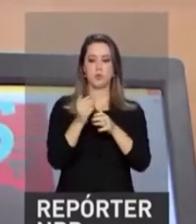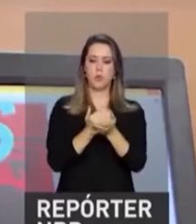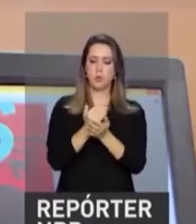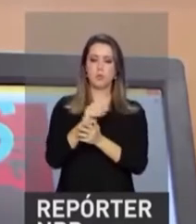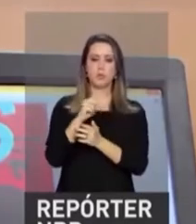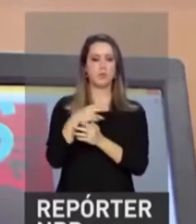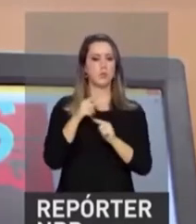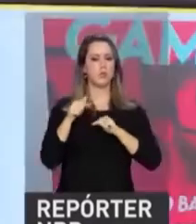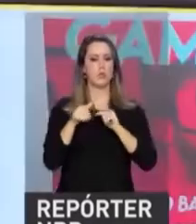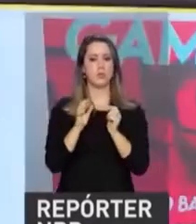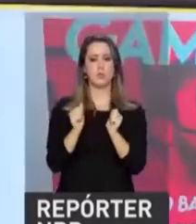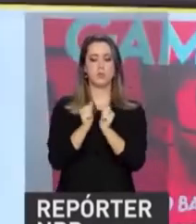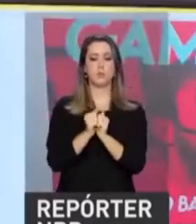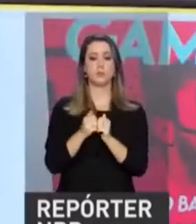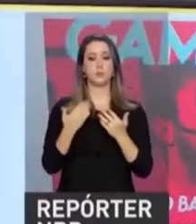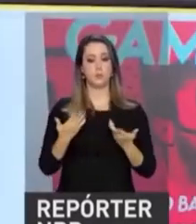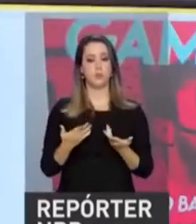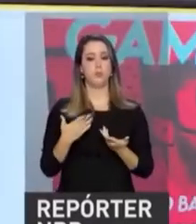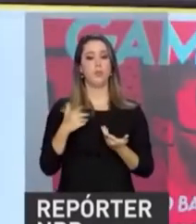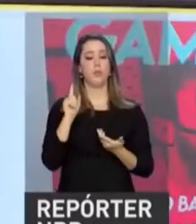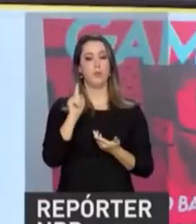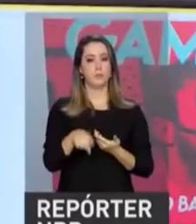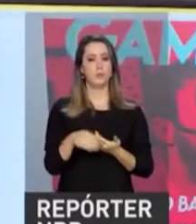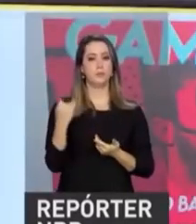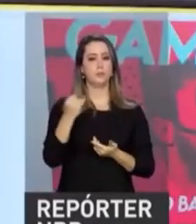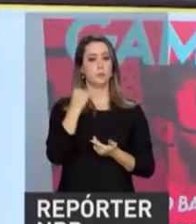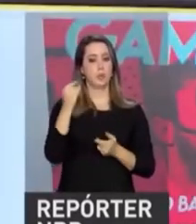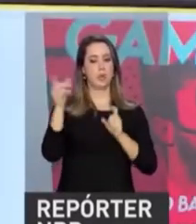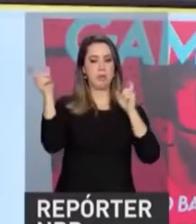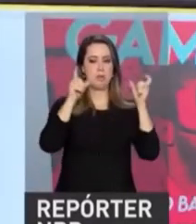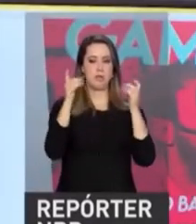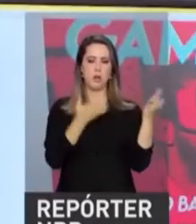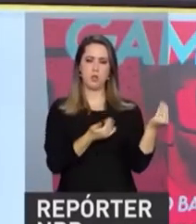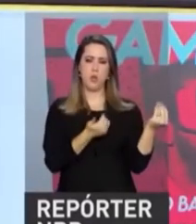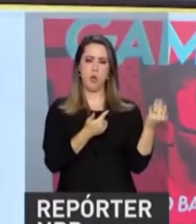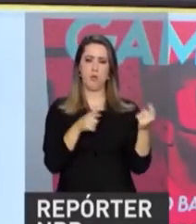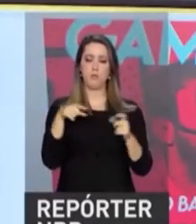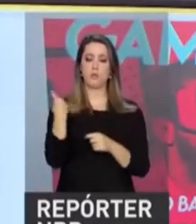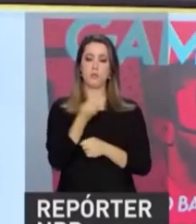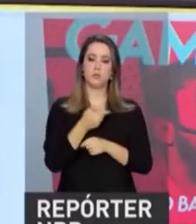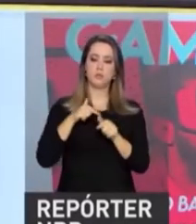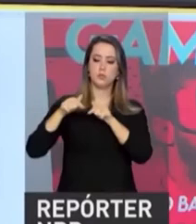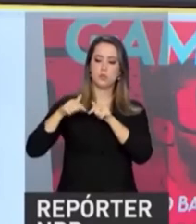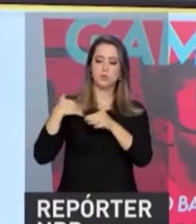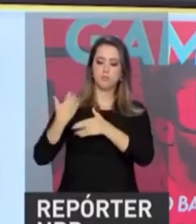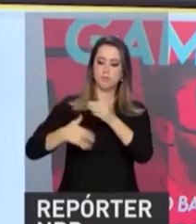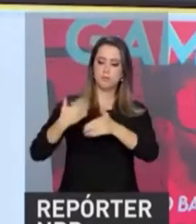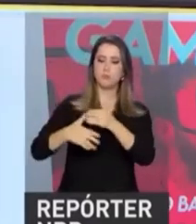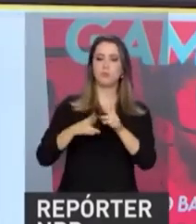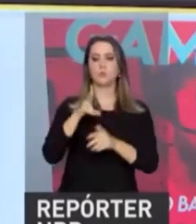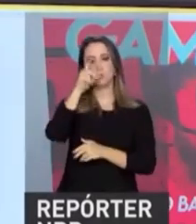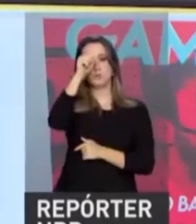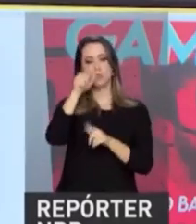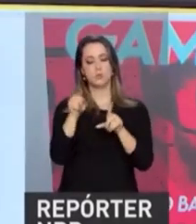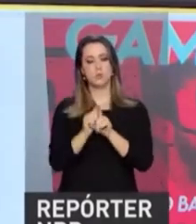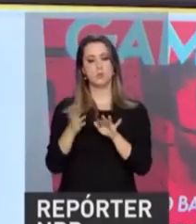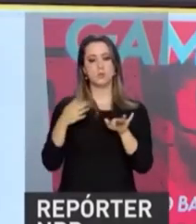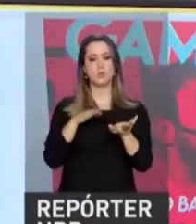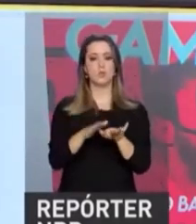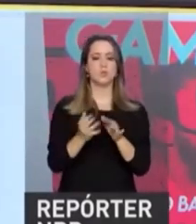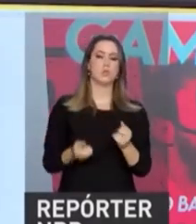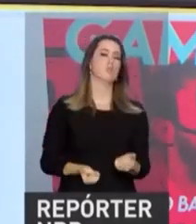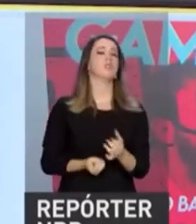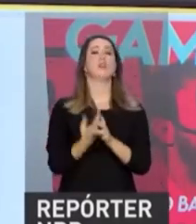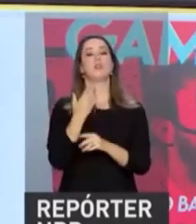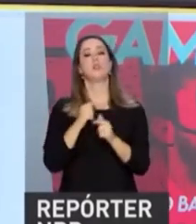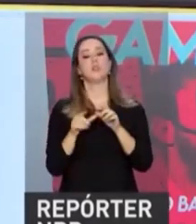ou para quem já atua no setor. O setor de games é um setor que atrai muitos jovens e a gente está trabalhando muito forte na inclusão, na